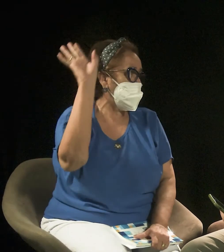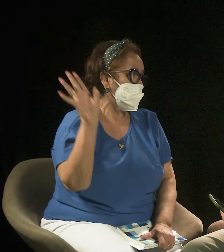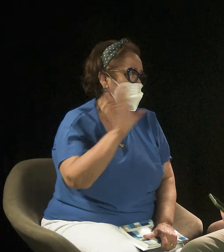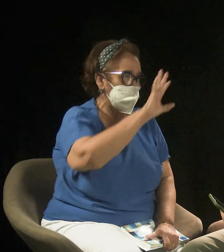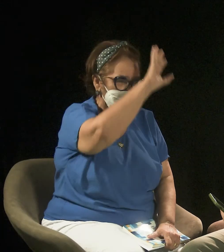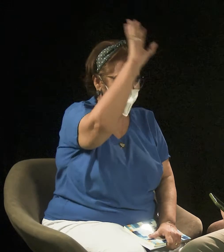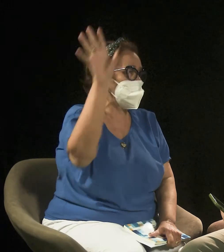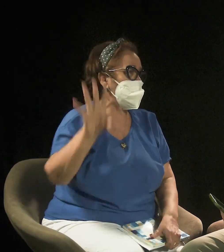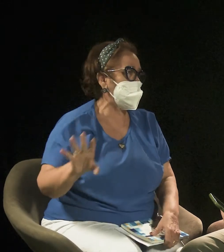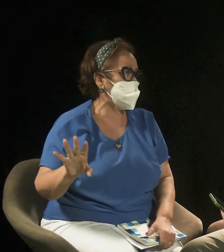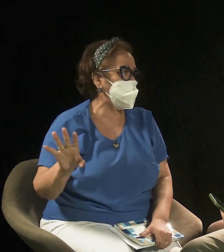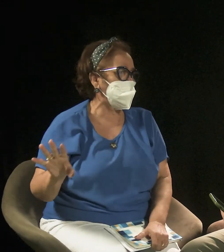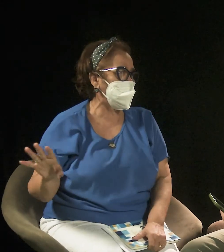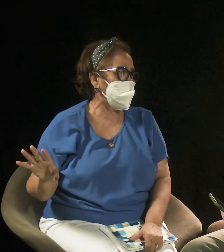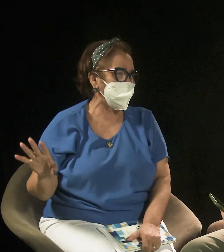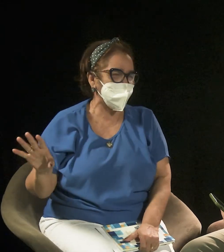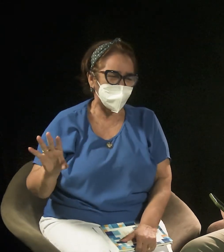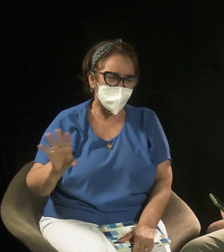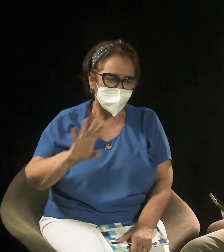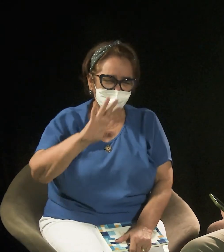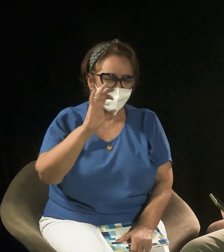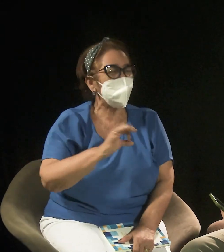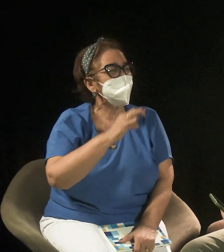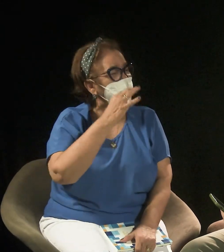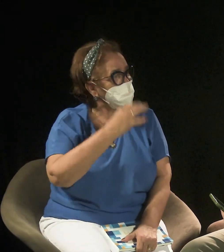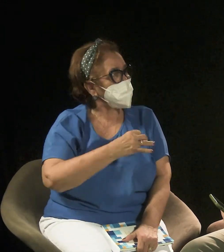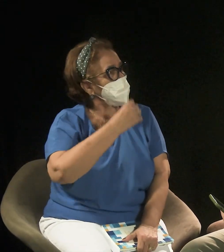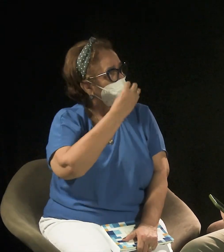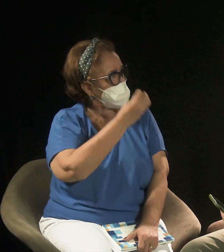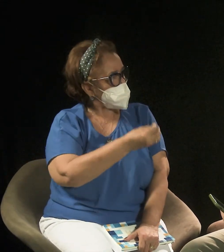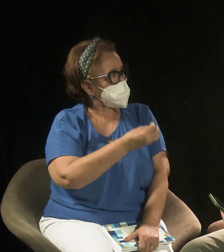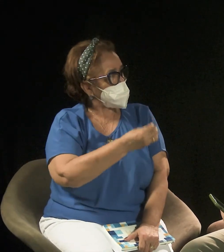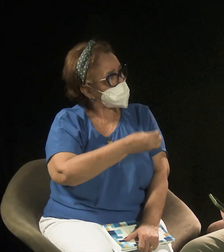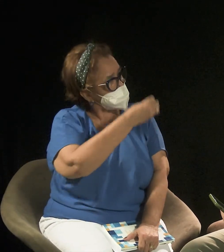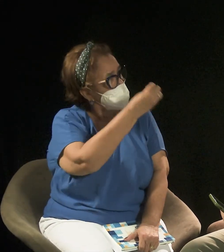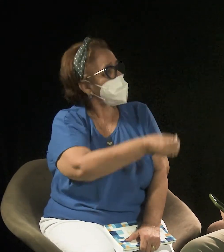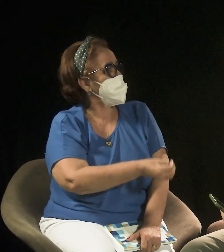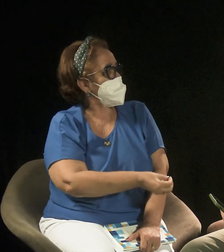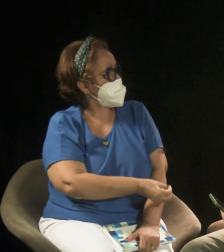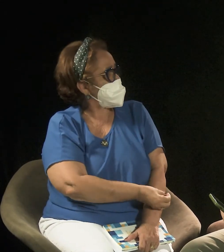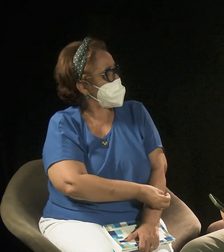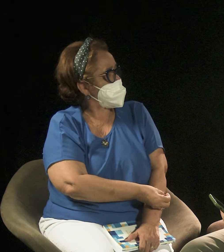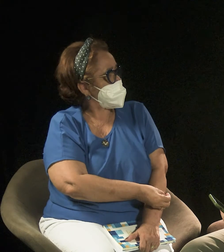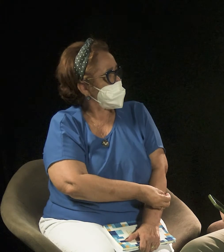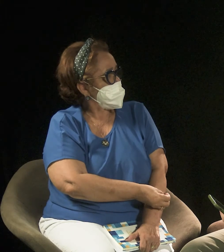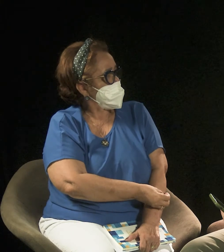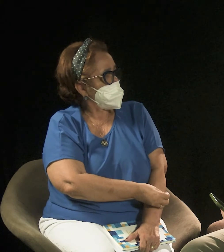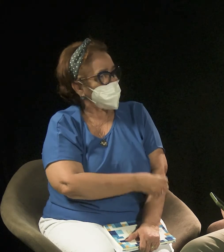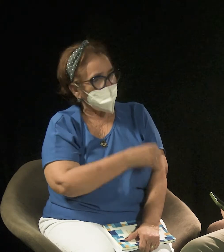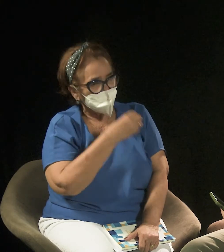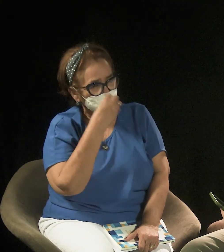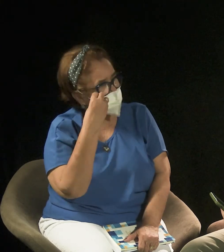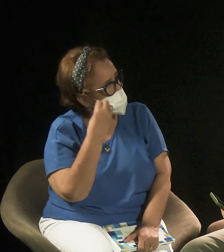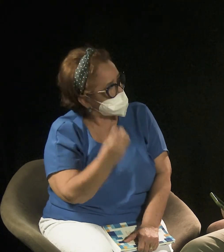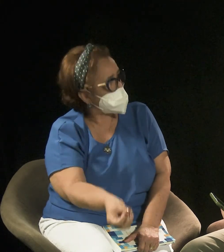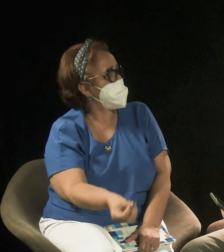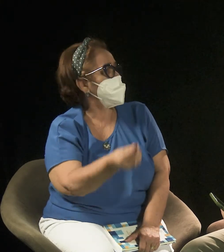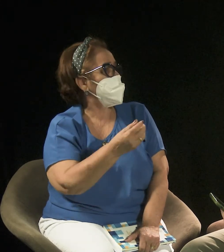hoje se enquadrasse muito bem. Mas eu vejo o seguinte, olha só, isso não é um desrespeito, uma